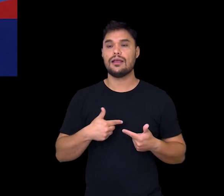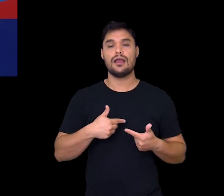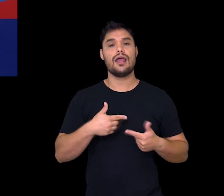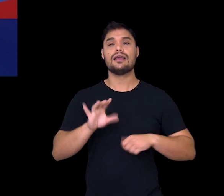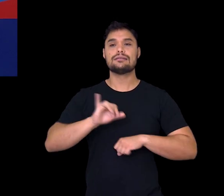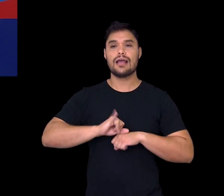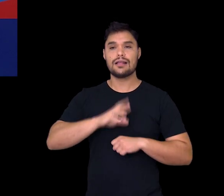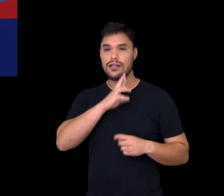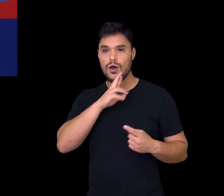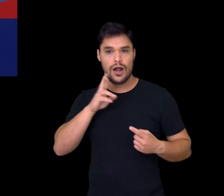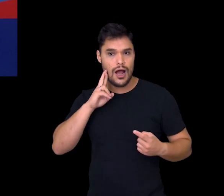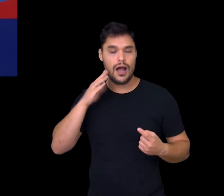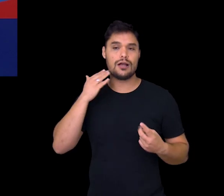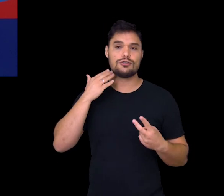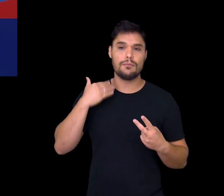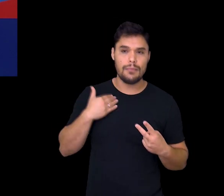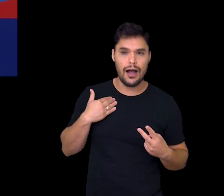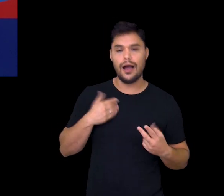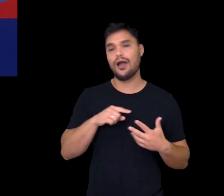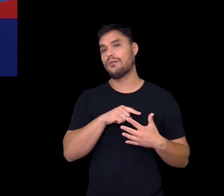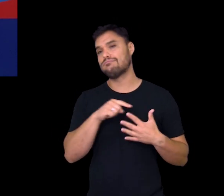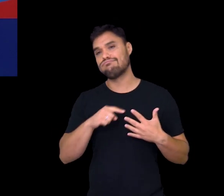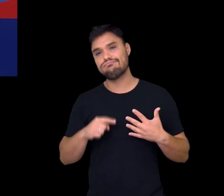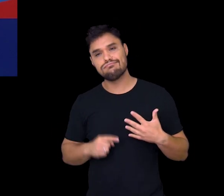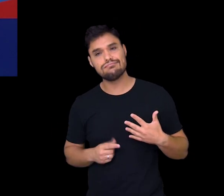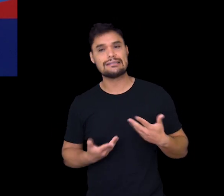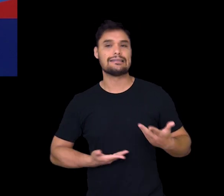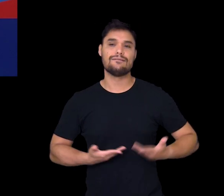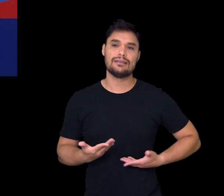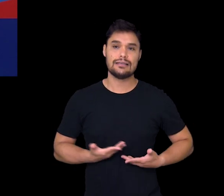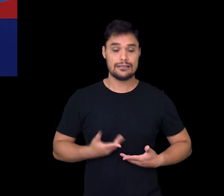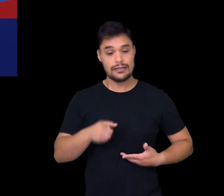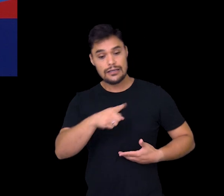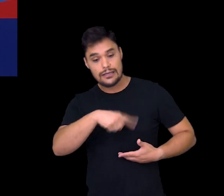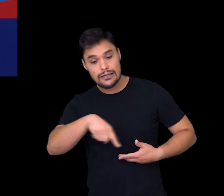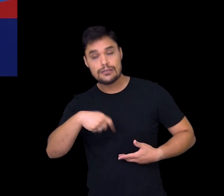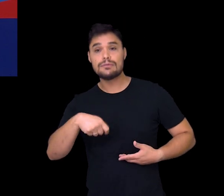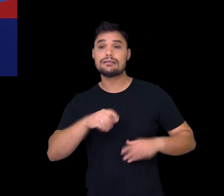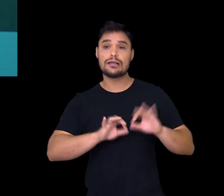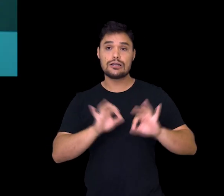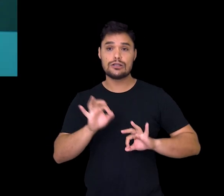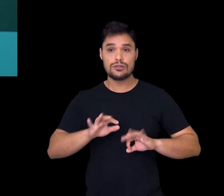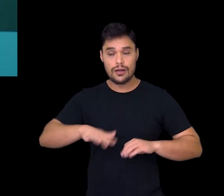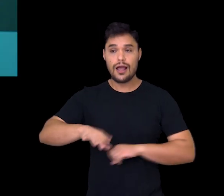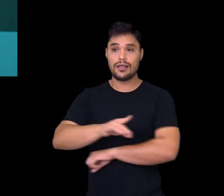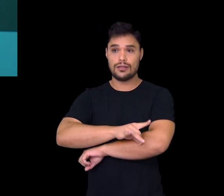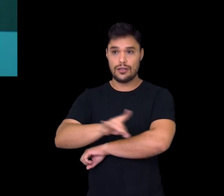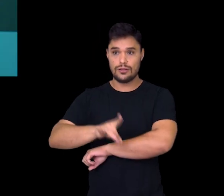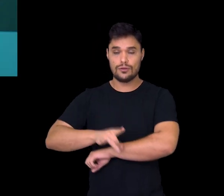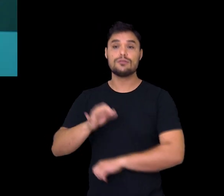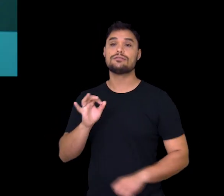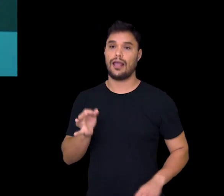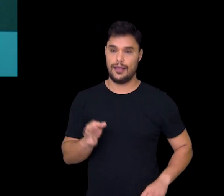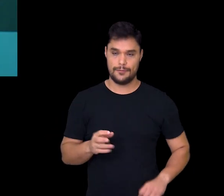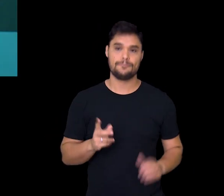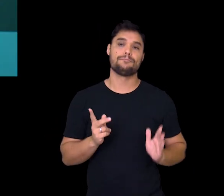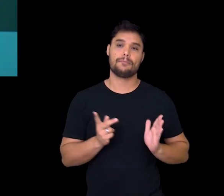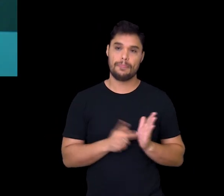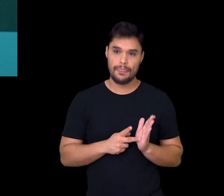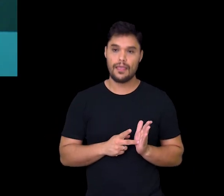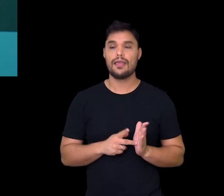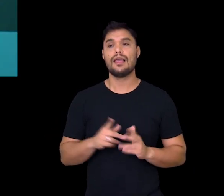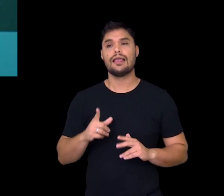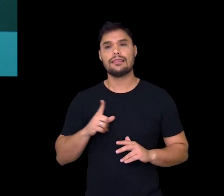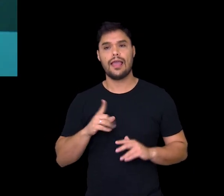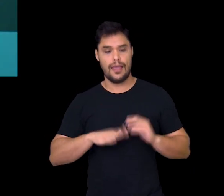de bancos, tem todo um serviço. Isso tudo tem que ser pensado também pela arquitetura, não é isso? É pensado pela arquitetura e nós temos equipes aqui que